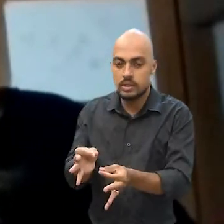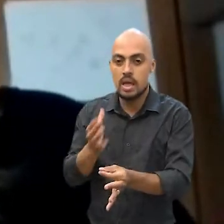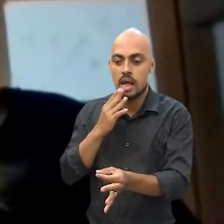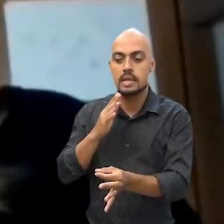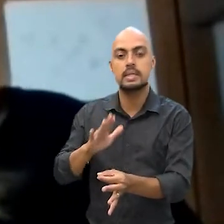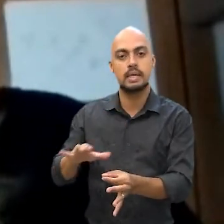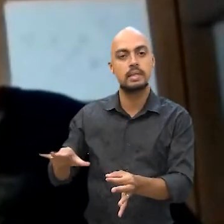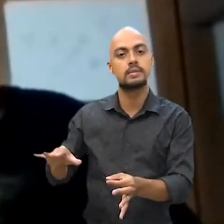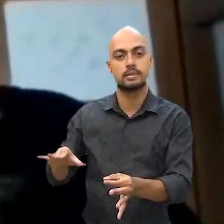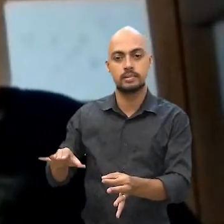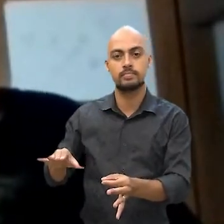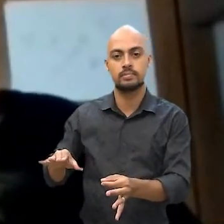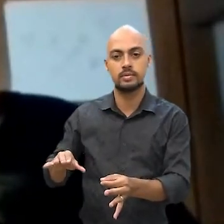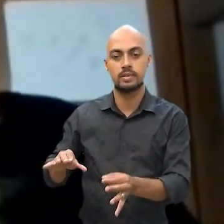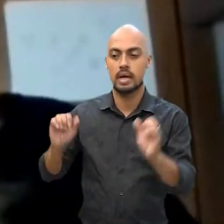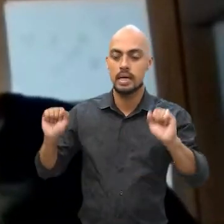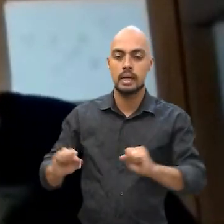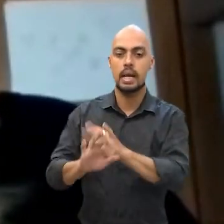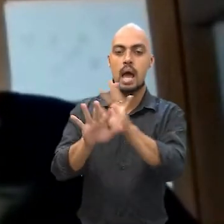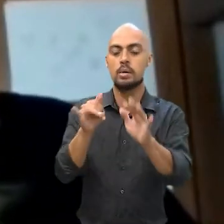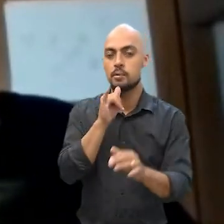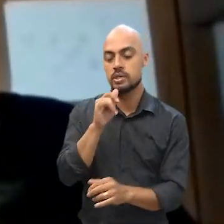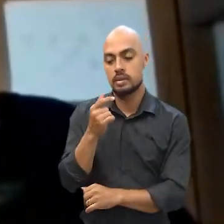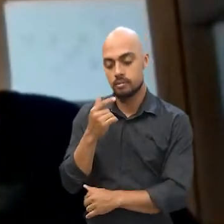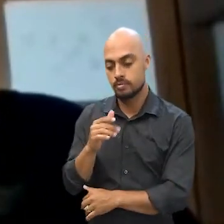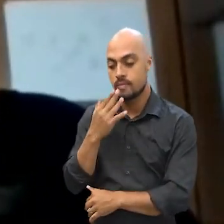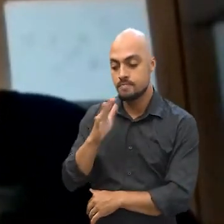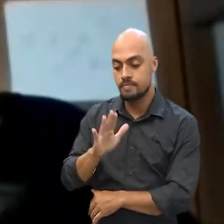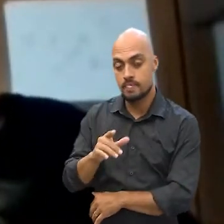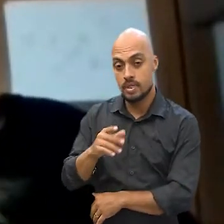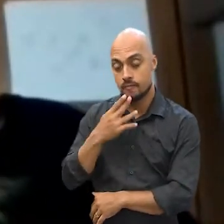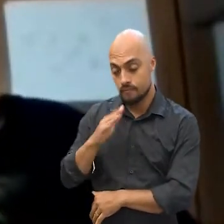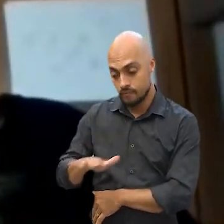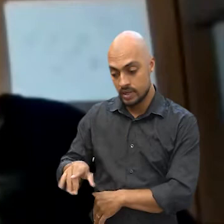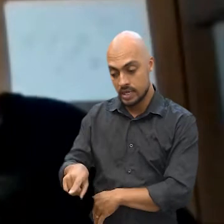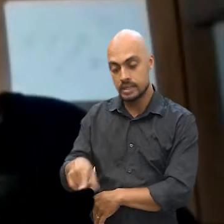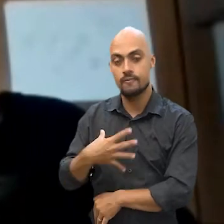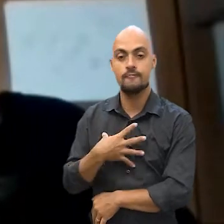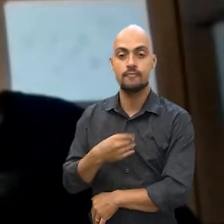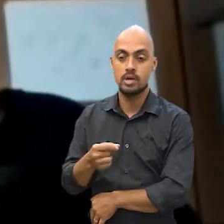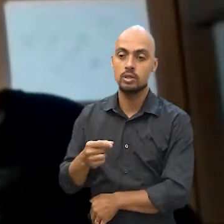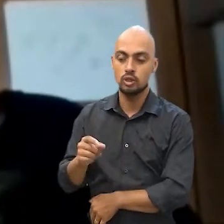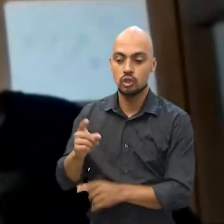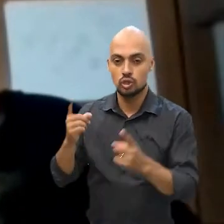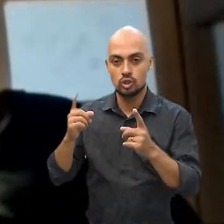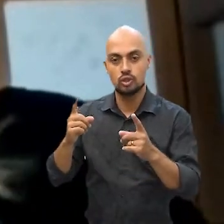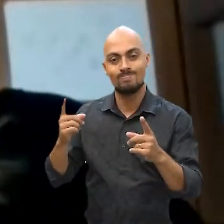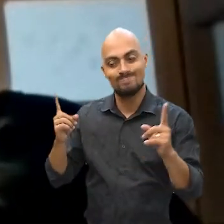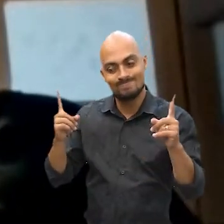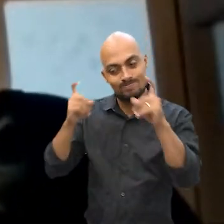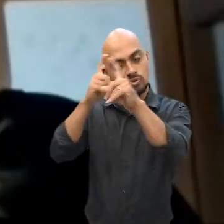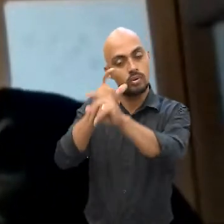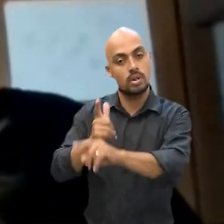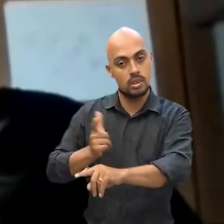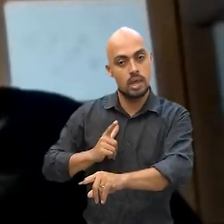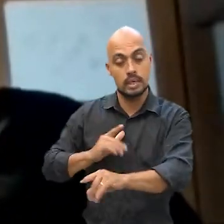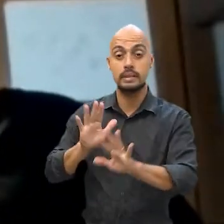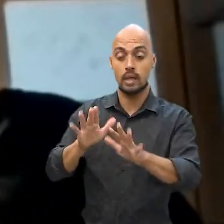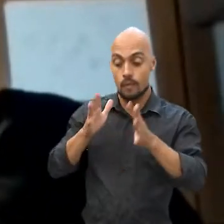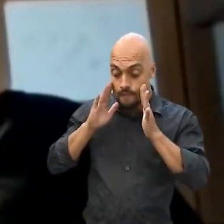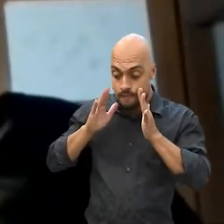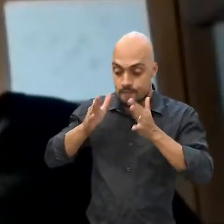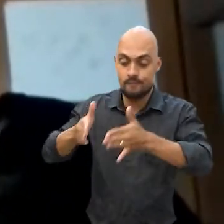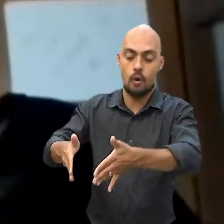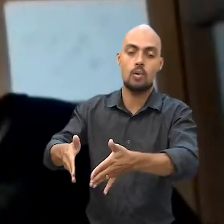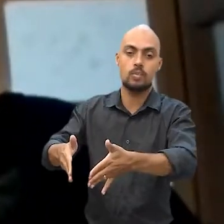se transbordar. Falar, olha, meu filho tem essas dificuldades, então o que eu preciso fazer? Então eu vou focar agora no meu filho.